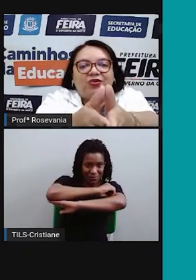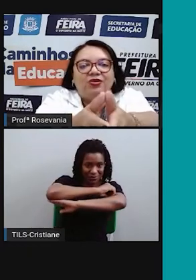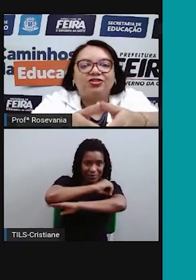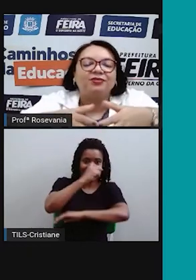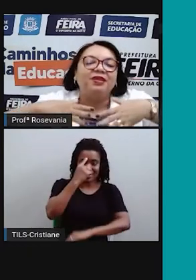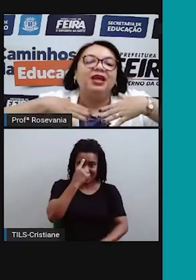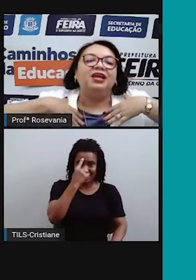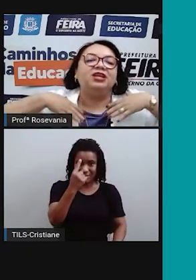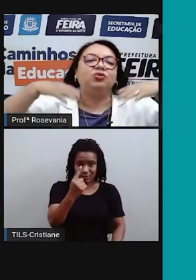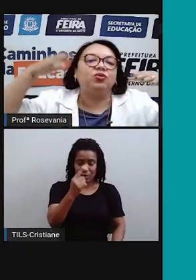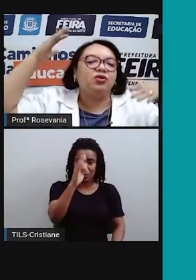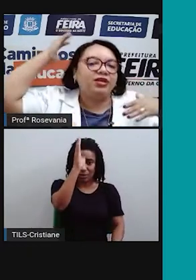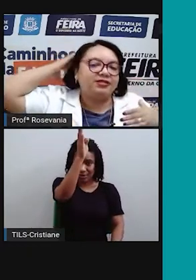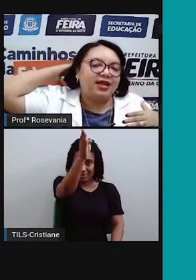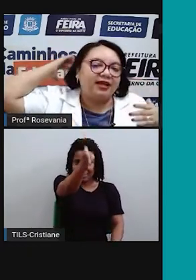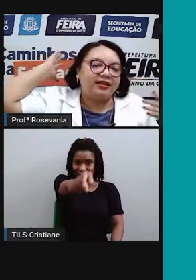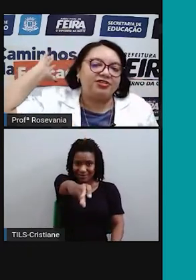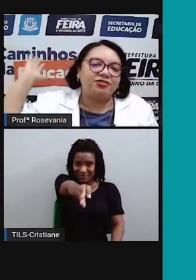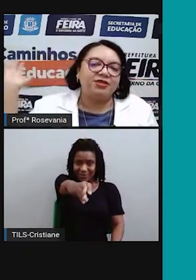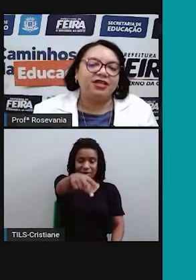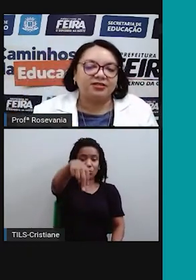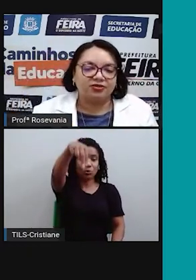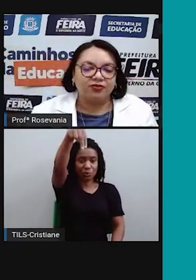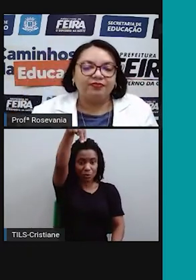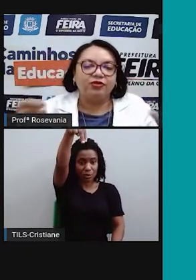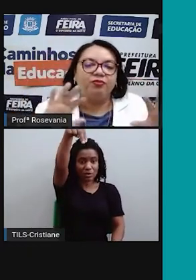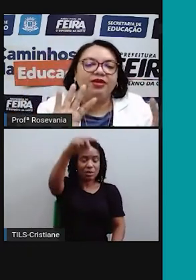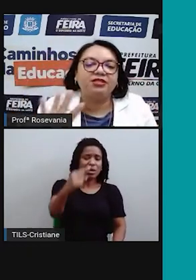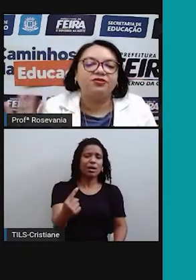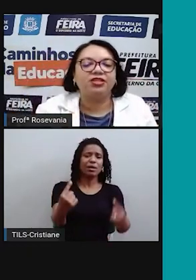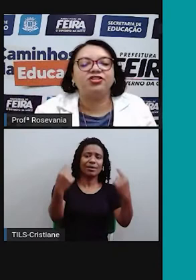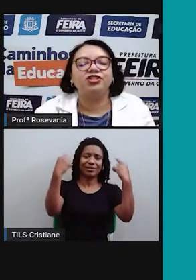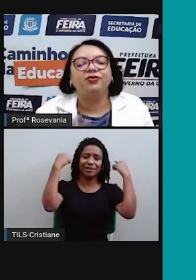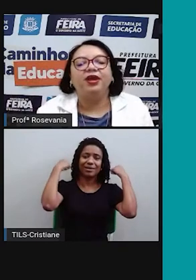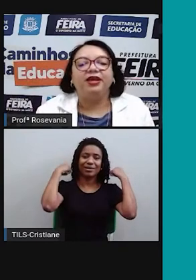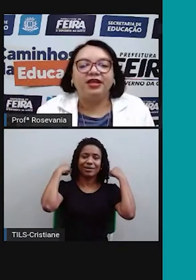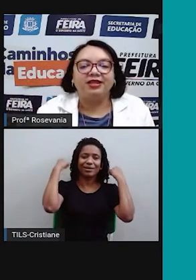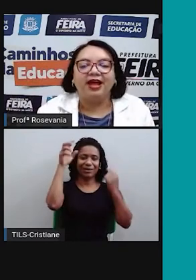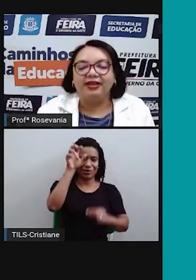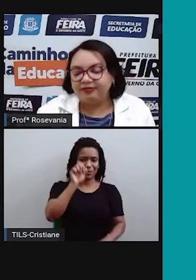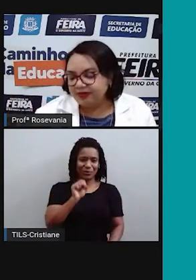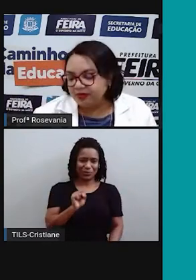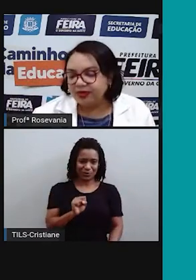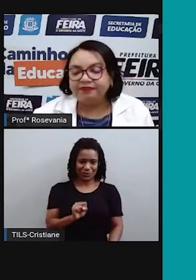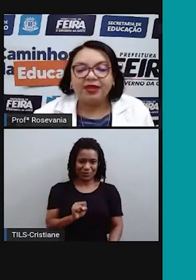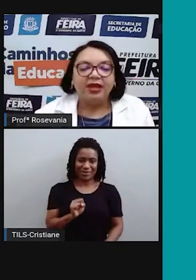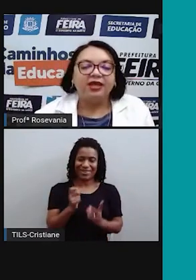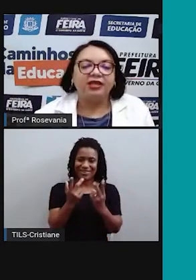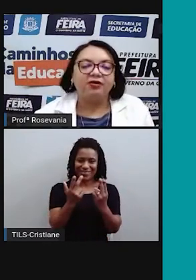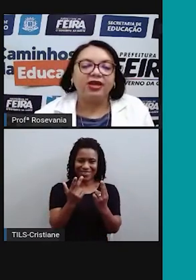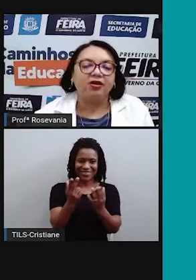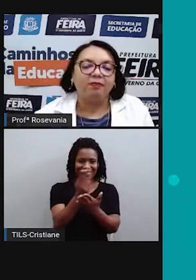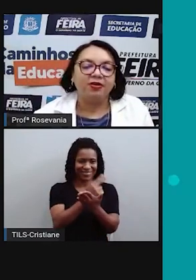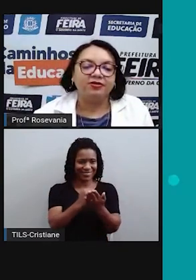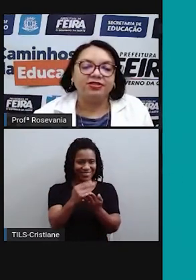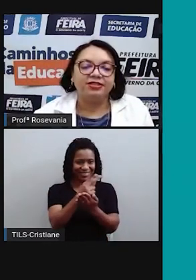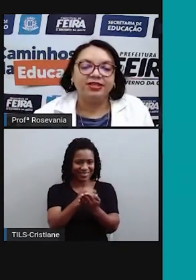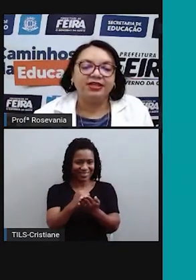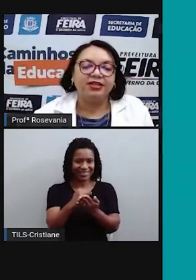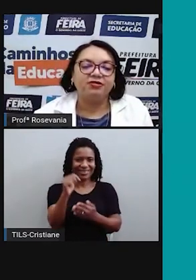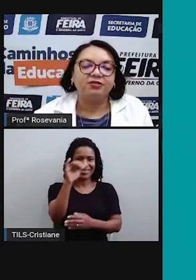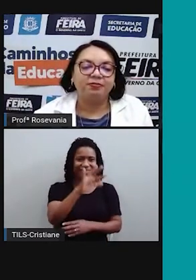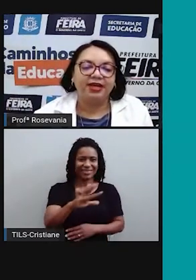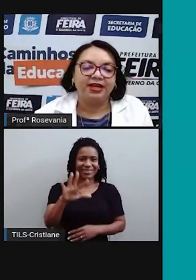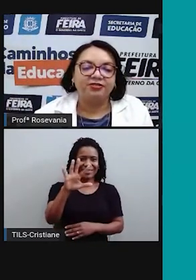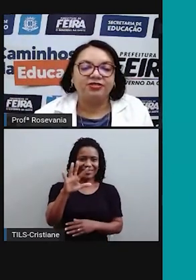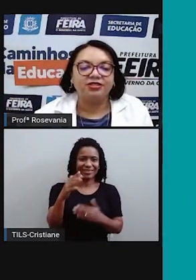frente é norte, e tudo que está atrás de mim é sul. Do mesmo jeitinho que está aí a figura. Então, o que, que eu posso dizer?